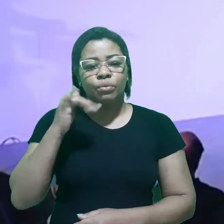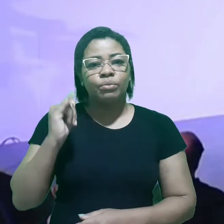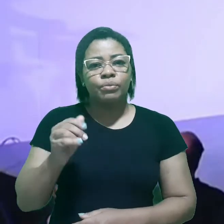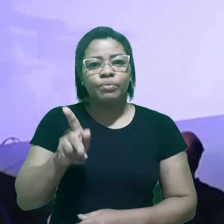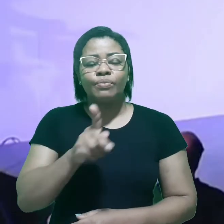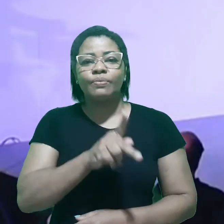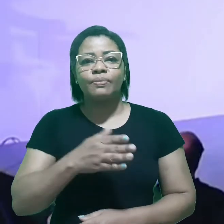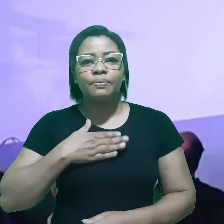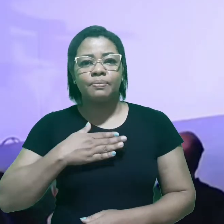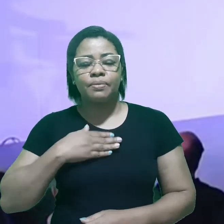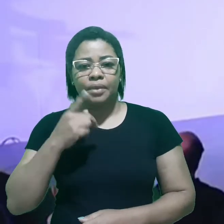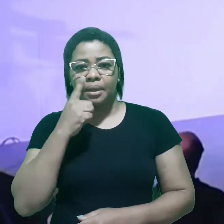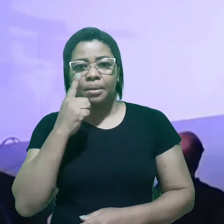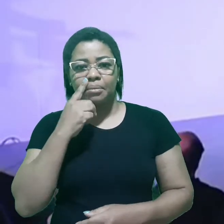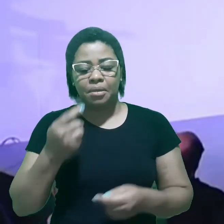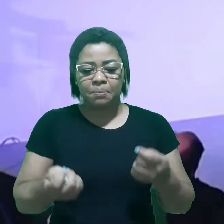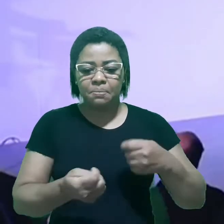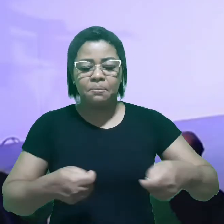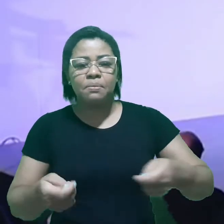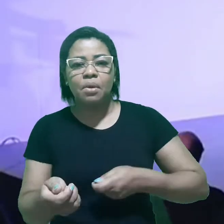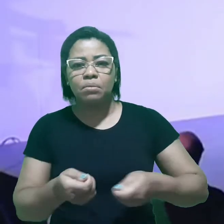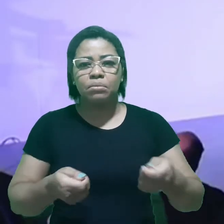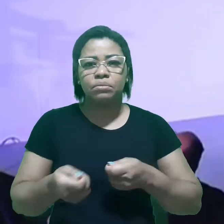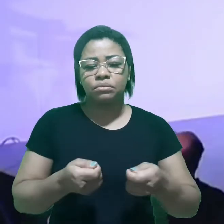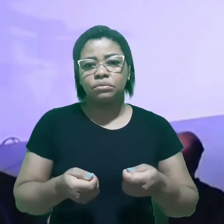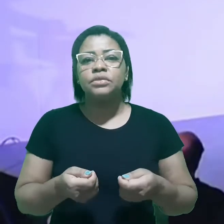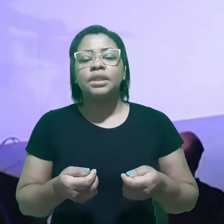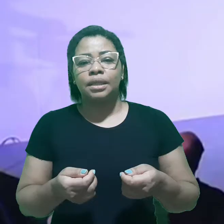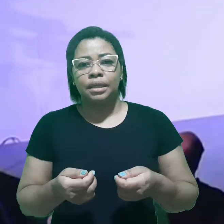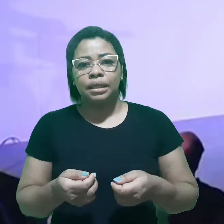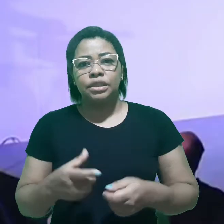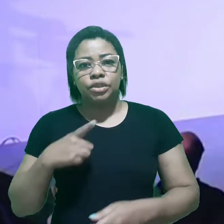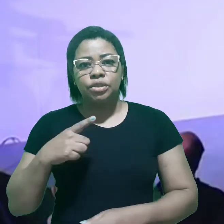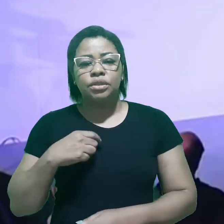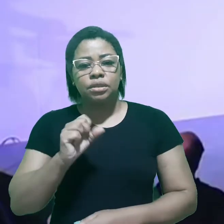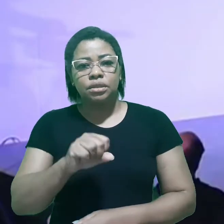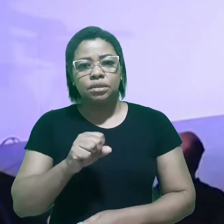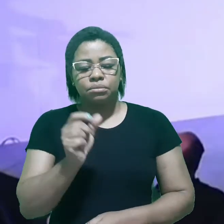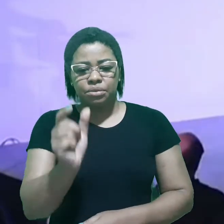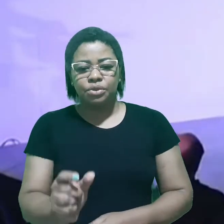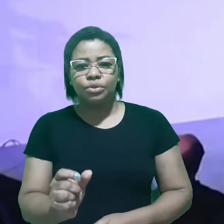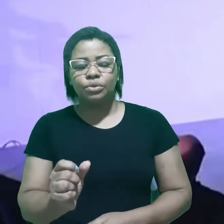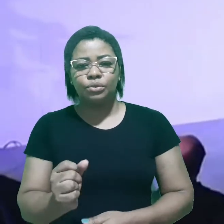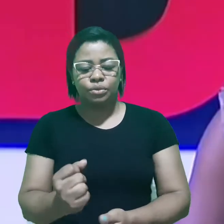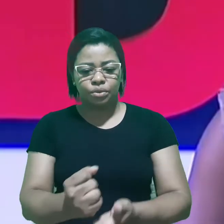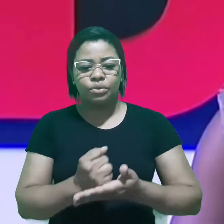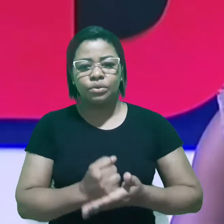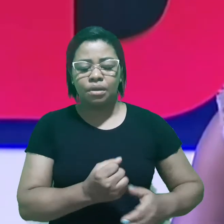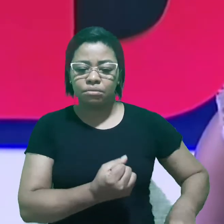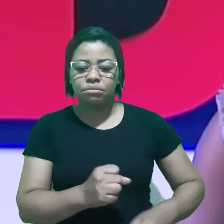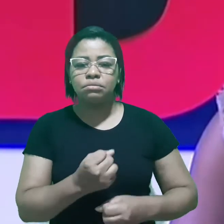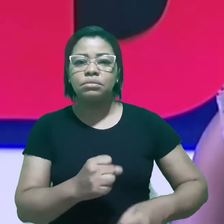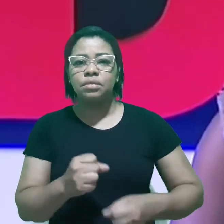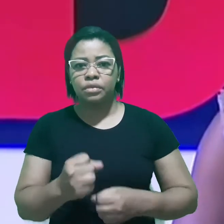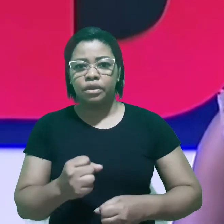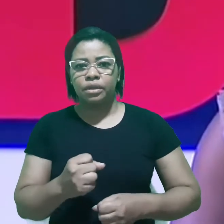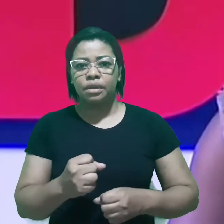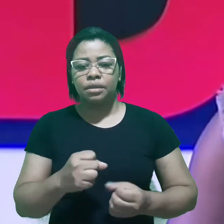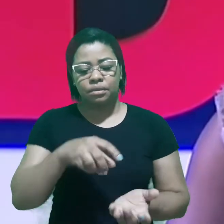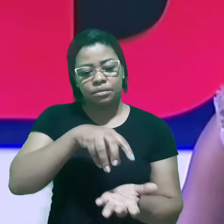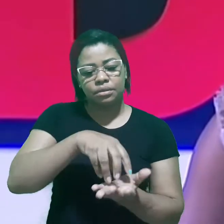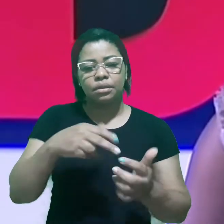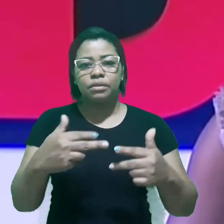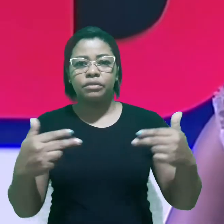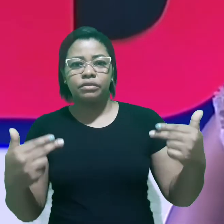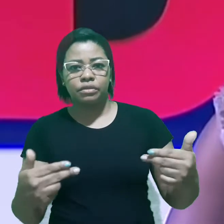normal, empregada doméstica que frequentemente vinha das aldeias rurais próximas. Então, quando fiz 8